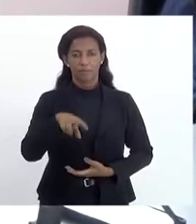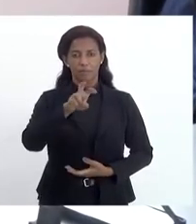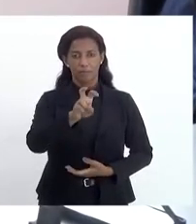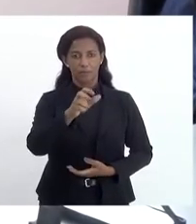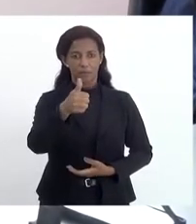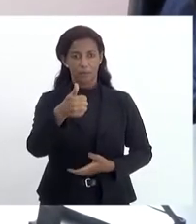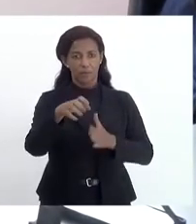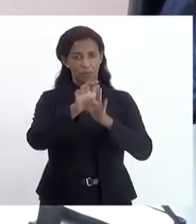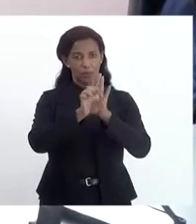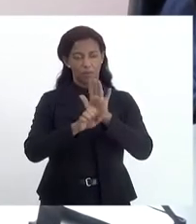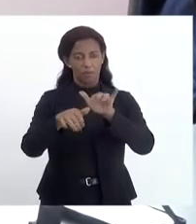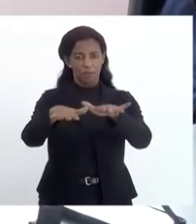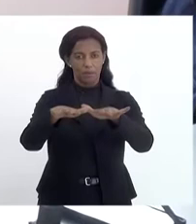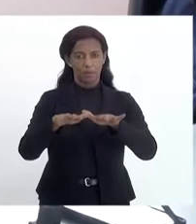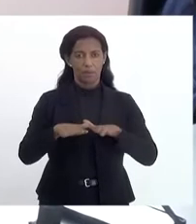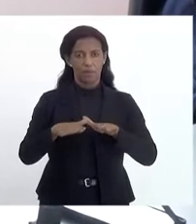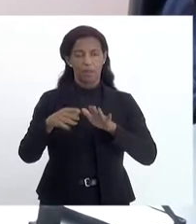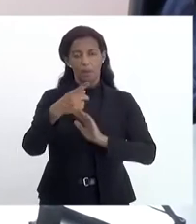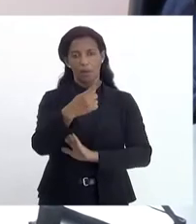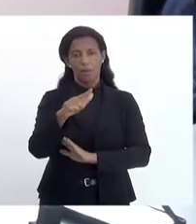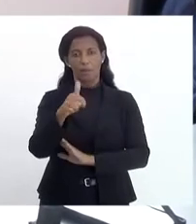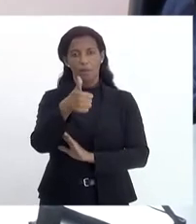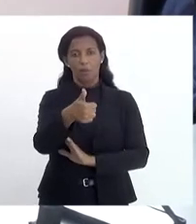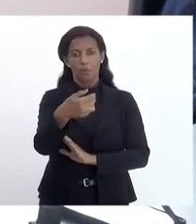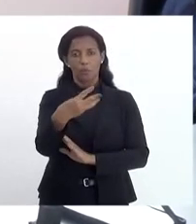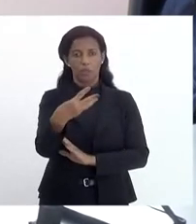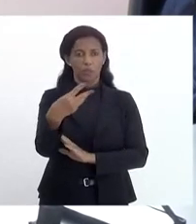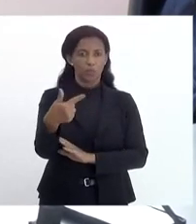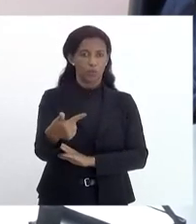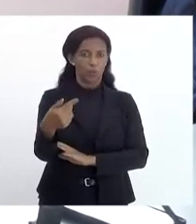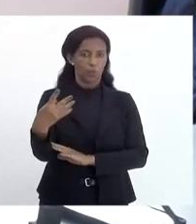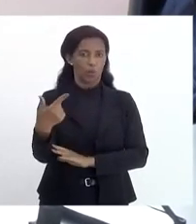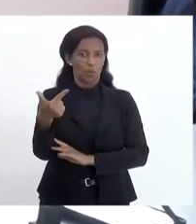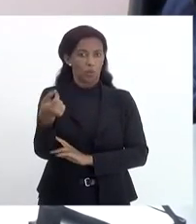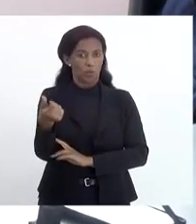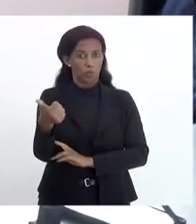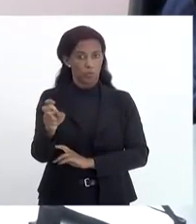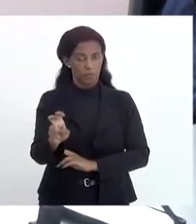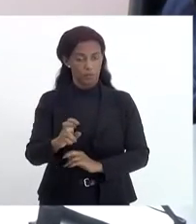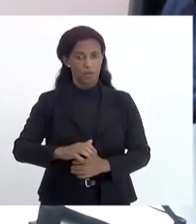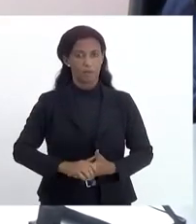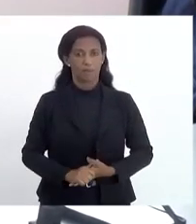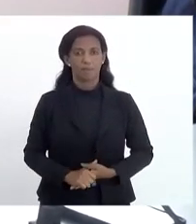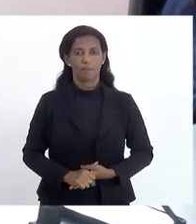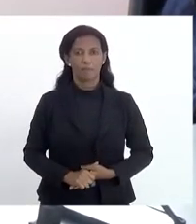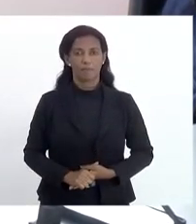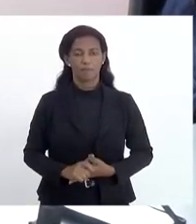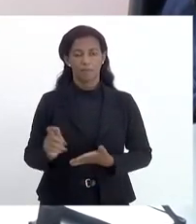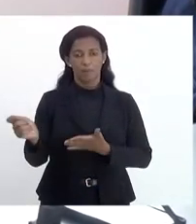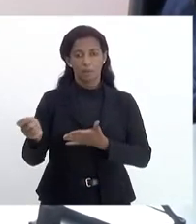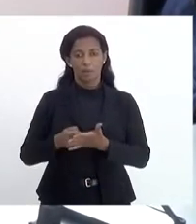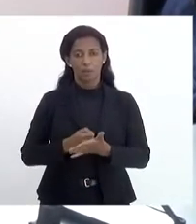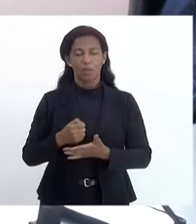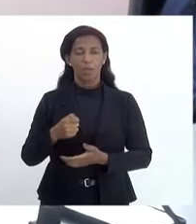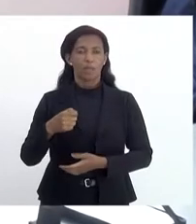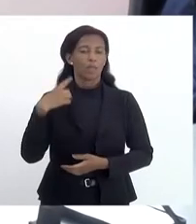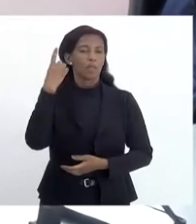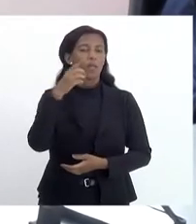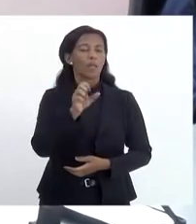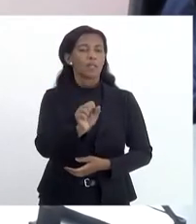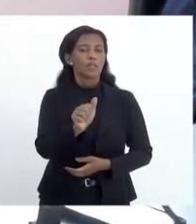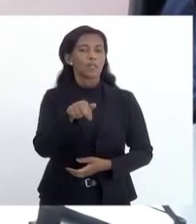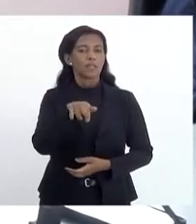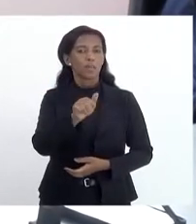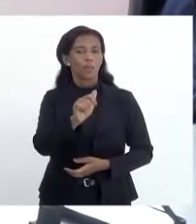51, emendas de plenário ao projeto de lei 1324/2015, autoriza o deputado Samuel Malafaia e Jorge